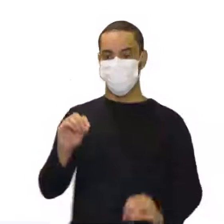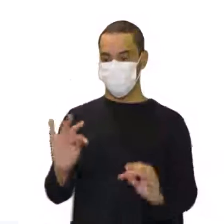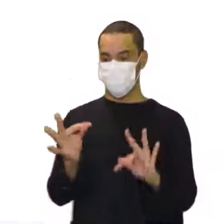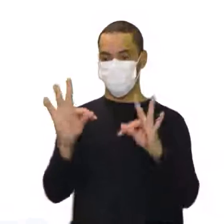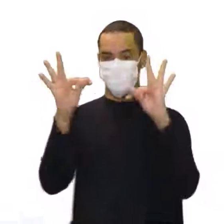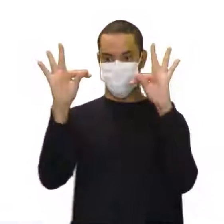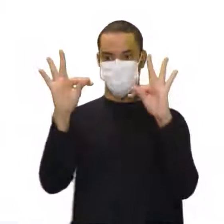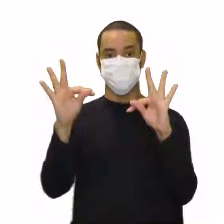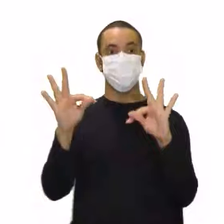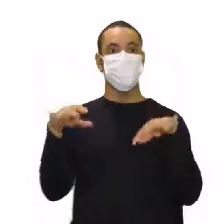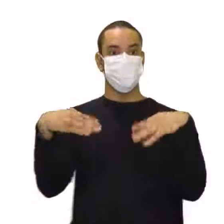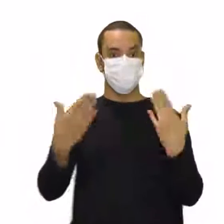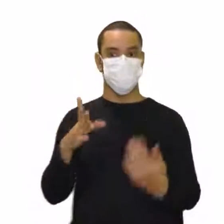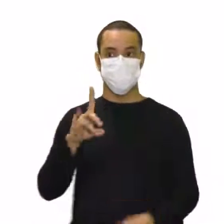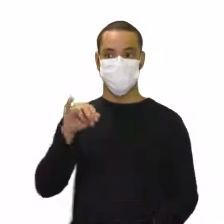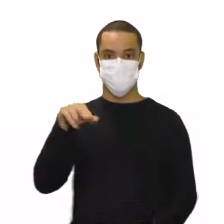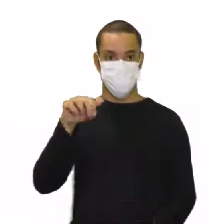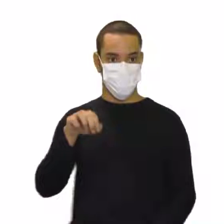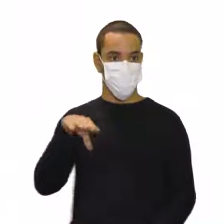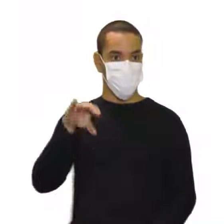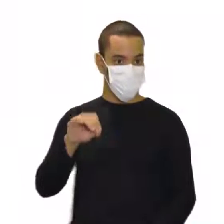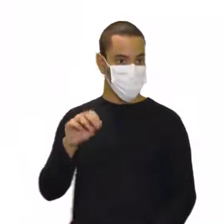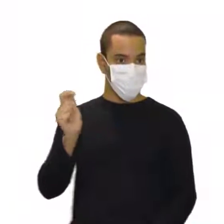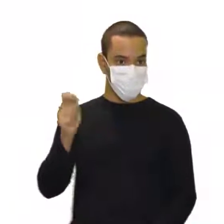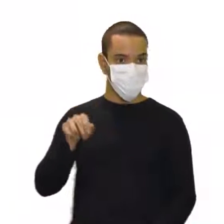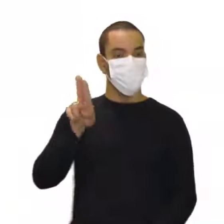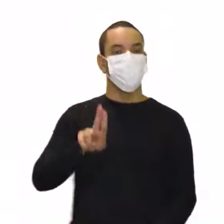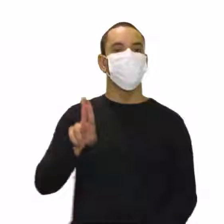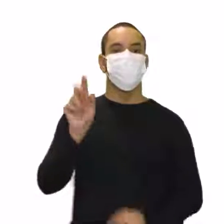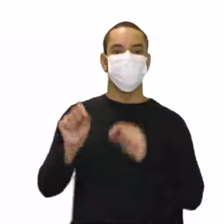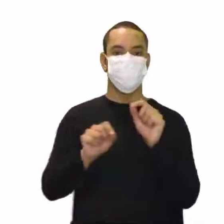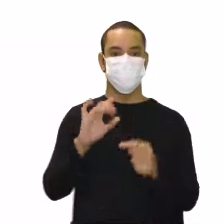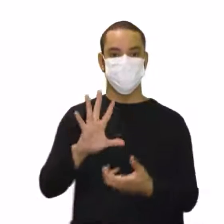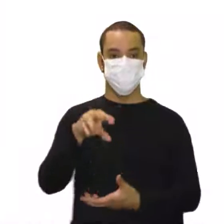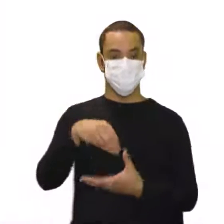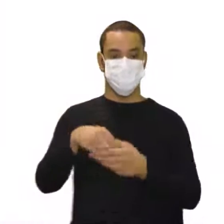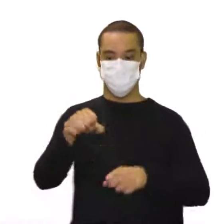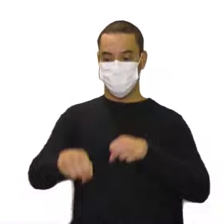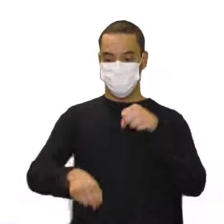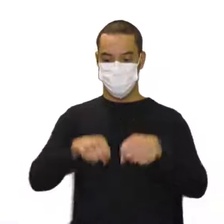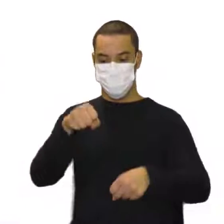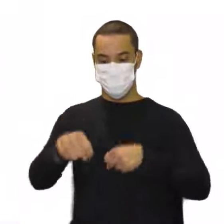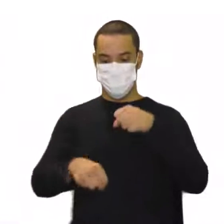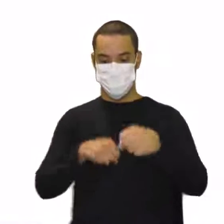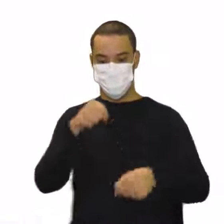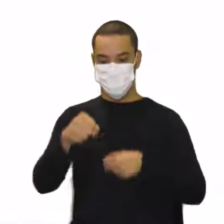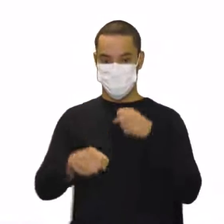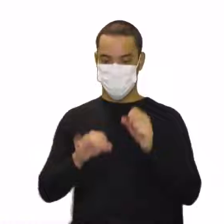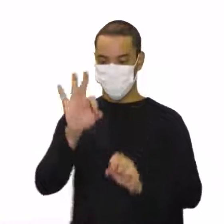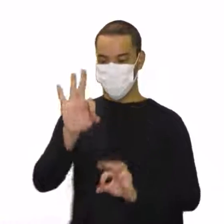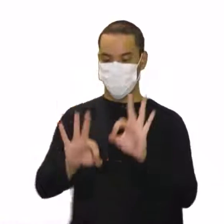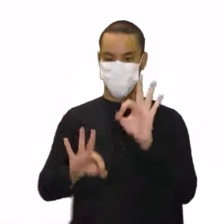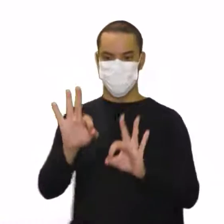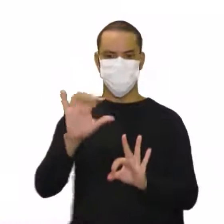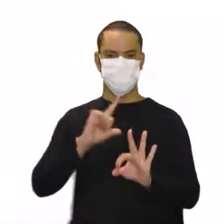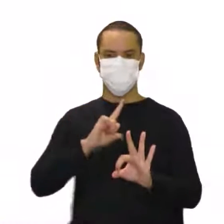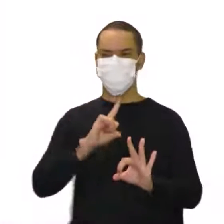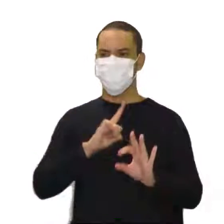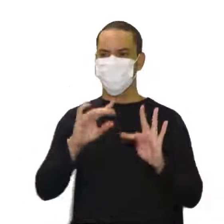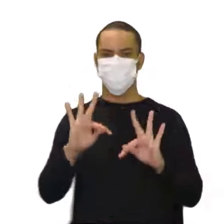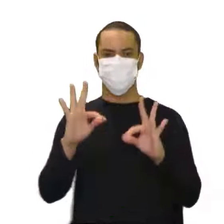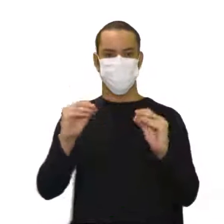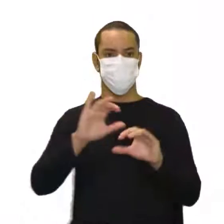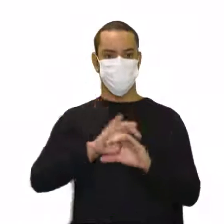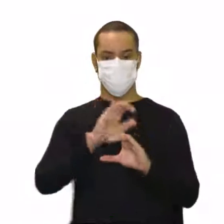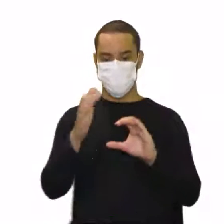em si, que você pode até estar utilizando aí, como eu falei, em uma bicicleta, né? Tem toda a constituição dele, as